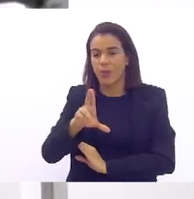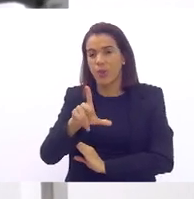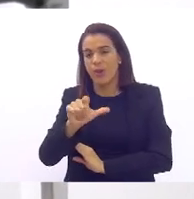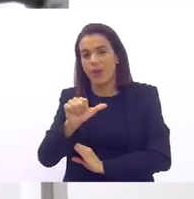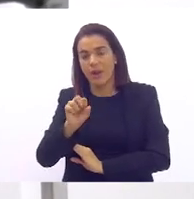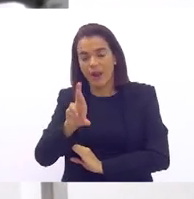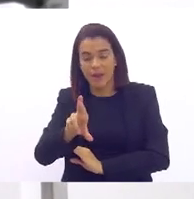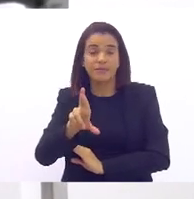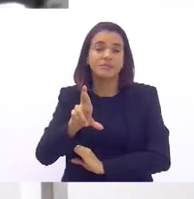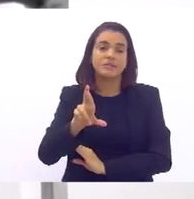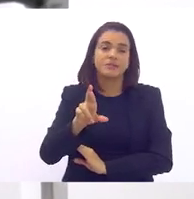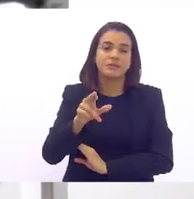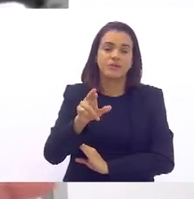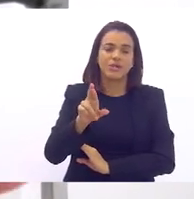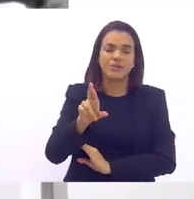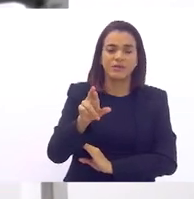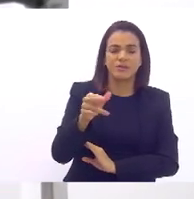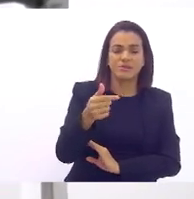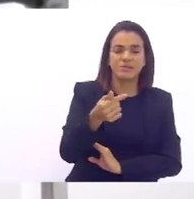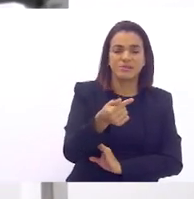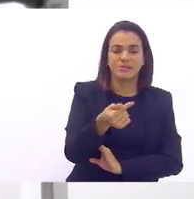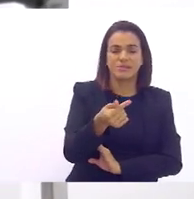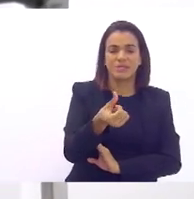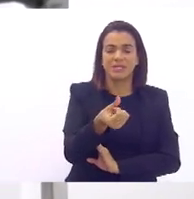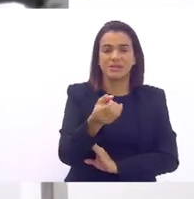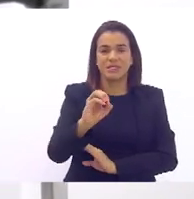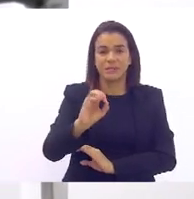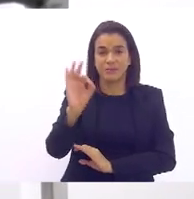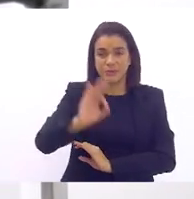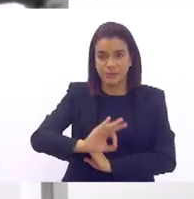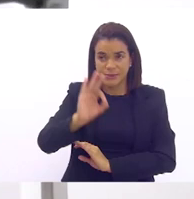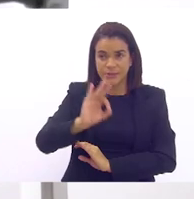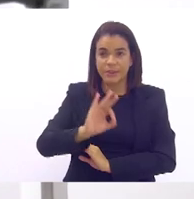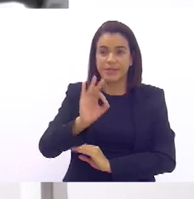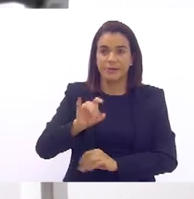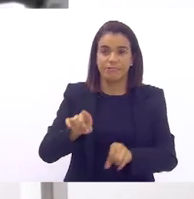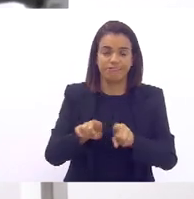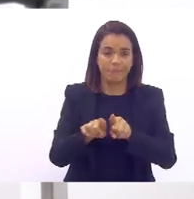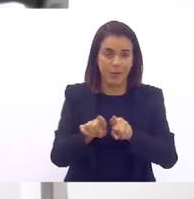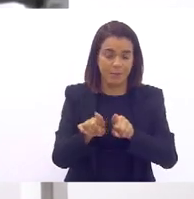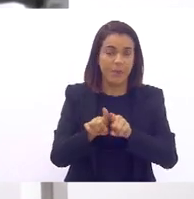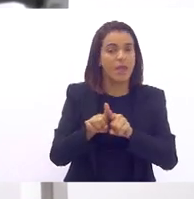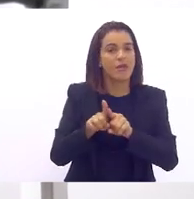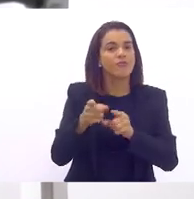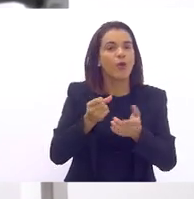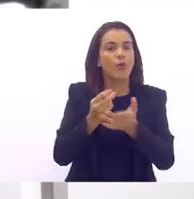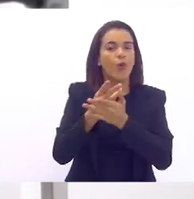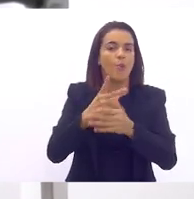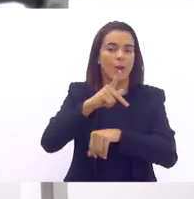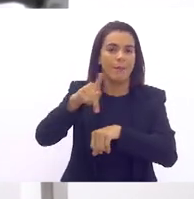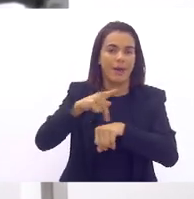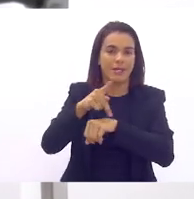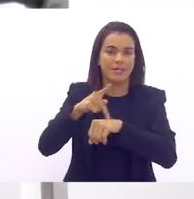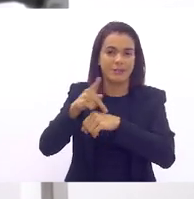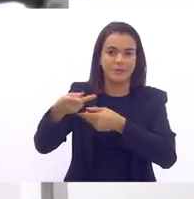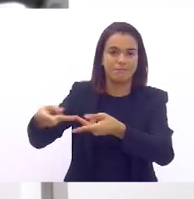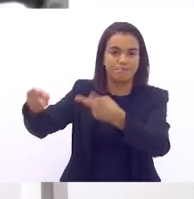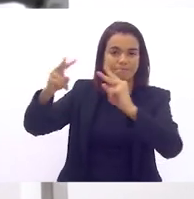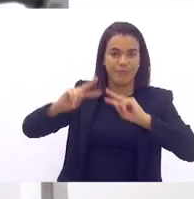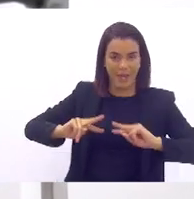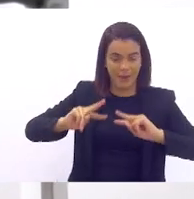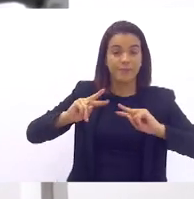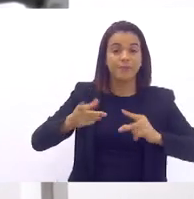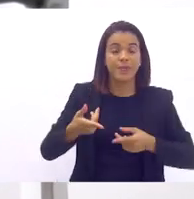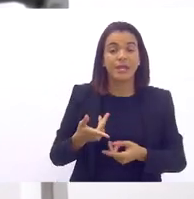70% dos insumos que são basicamente primes e sondas vieram do exterior do teste rápido o a